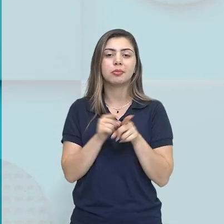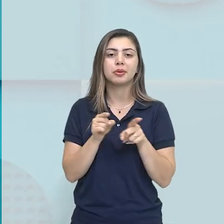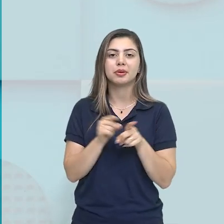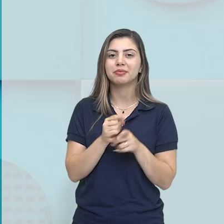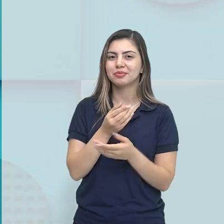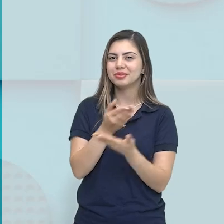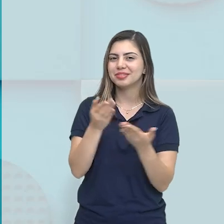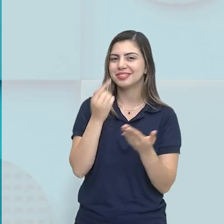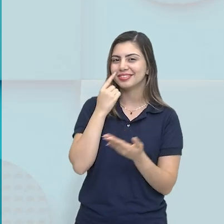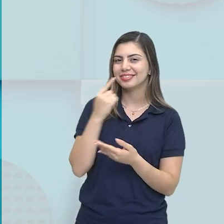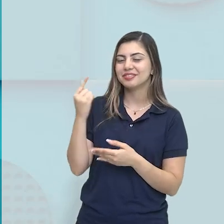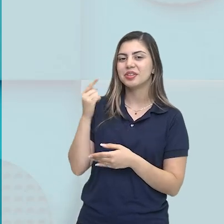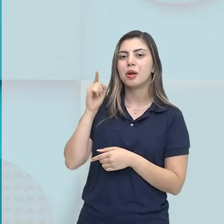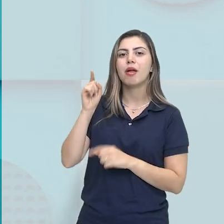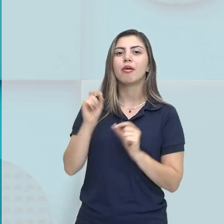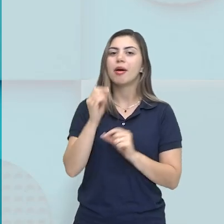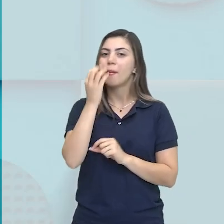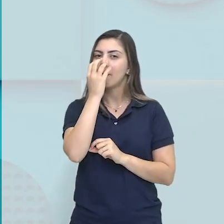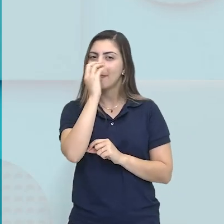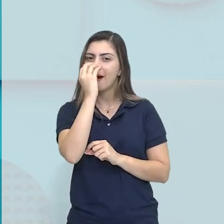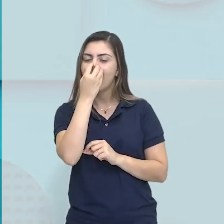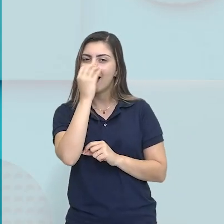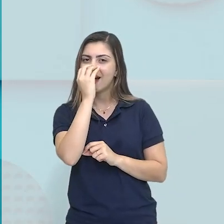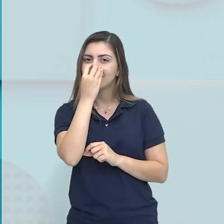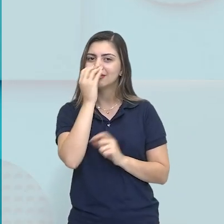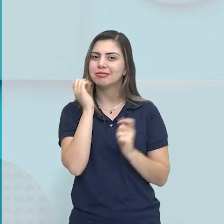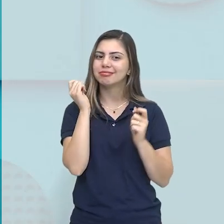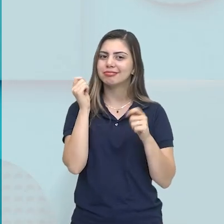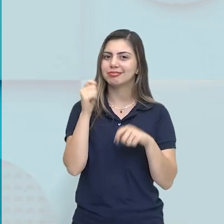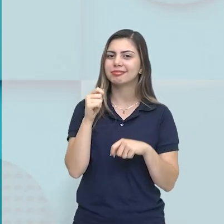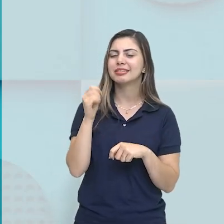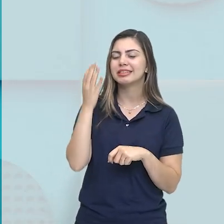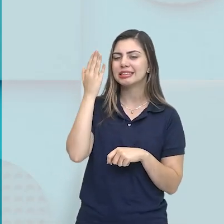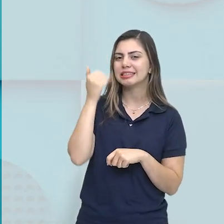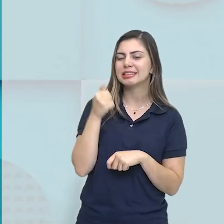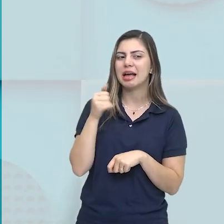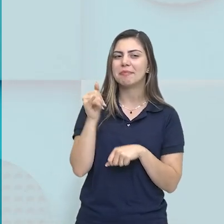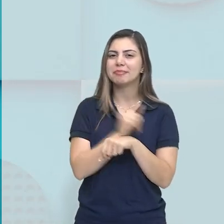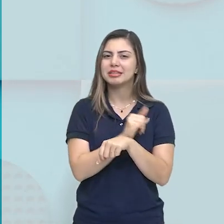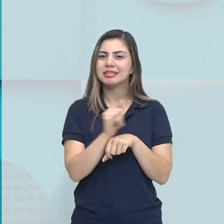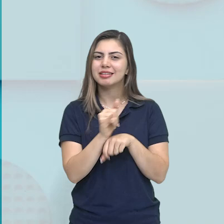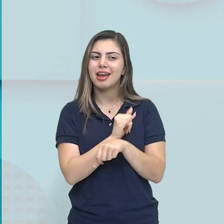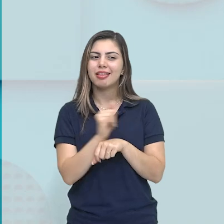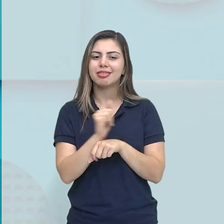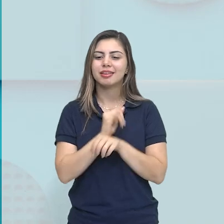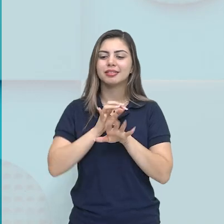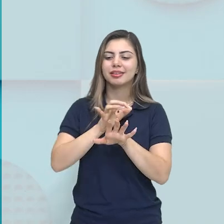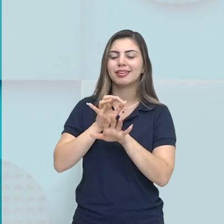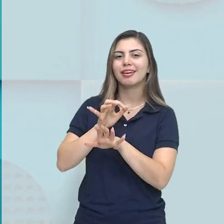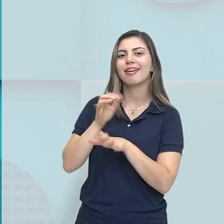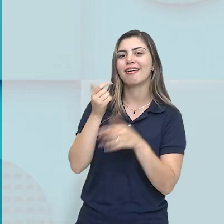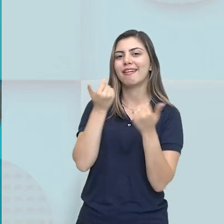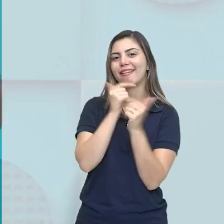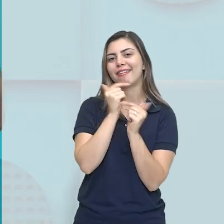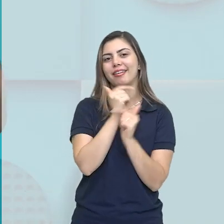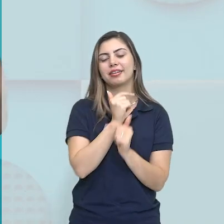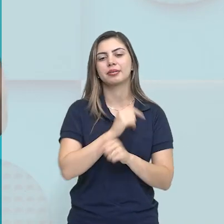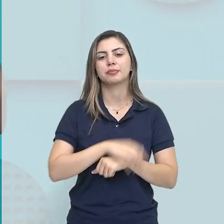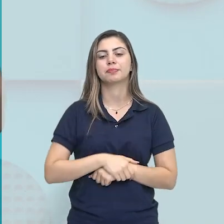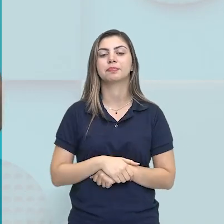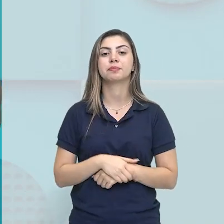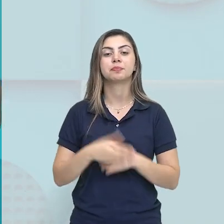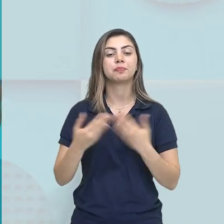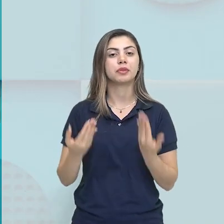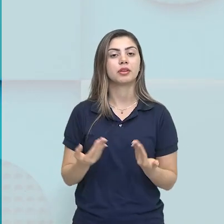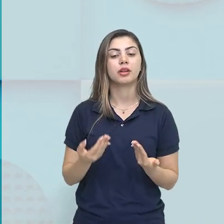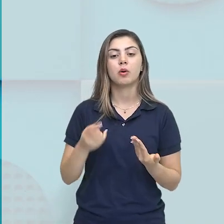Por exemplo, os palhaços, eles sabem utilizar muito bem, né, formas de humor. Então, em primeiro momento,